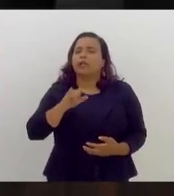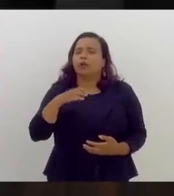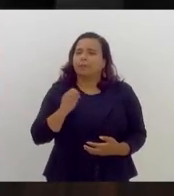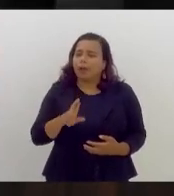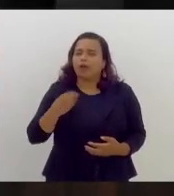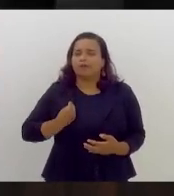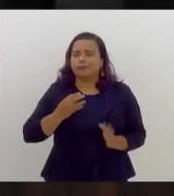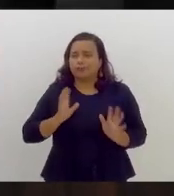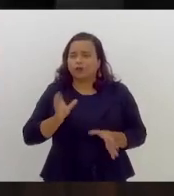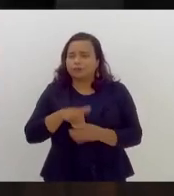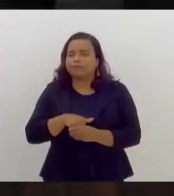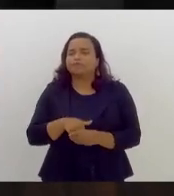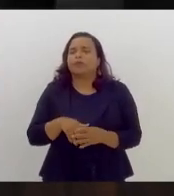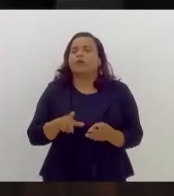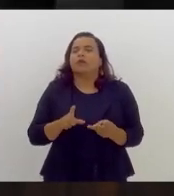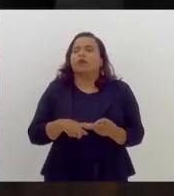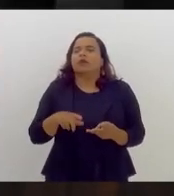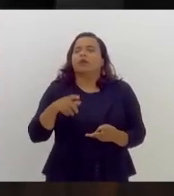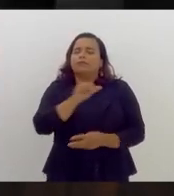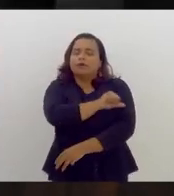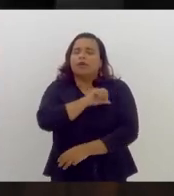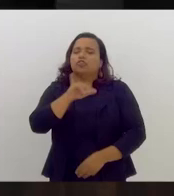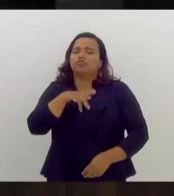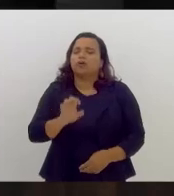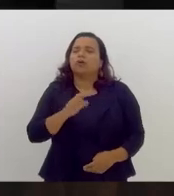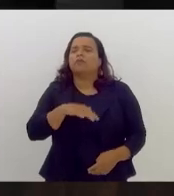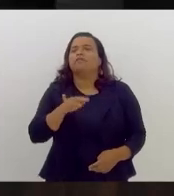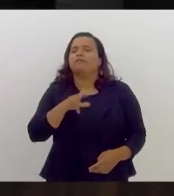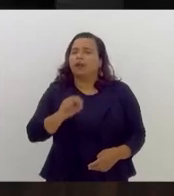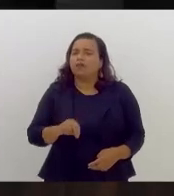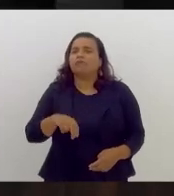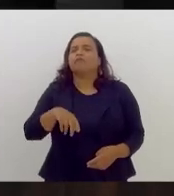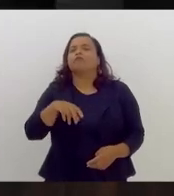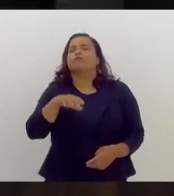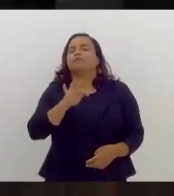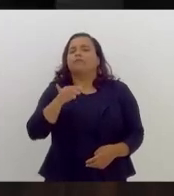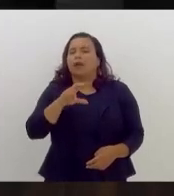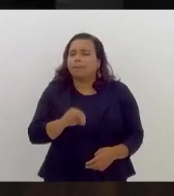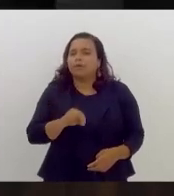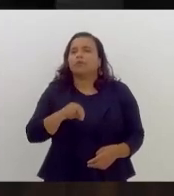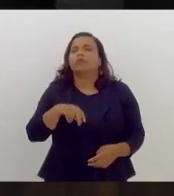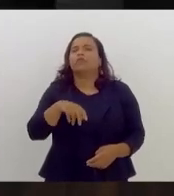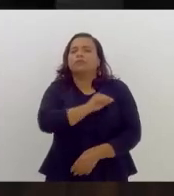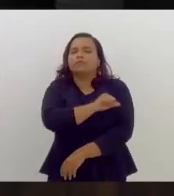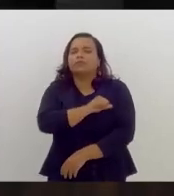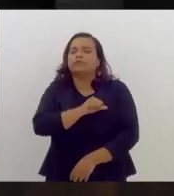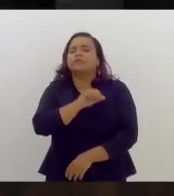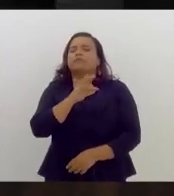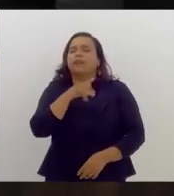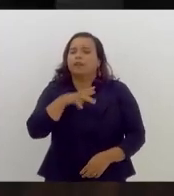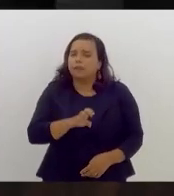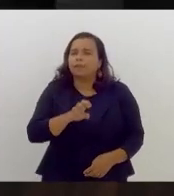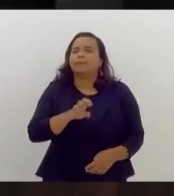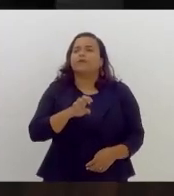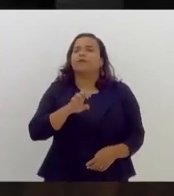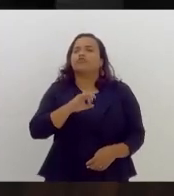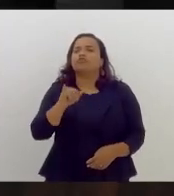votou, enfermeira Rejane, Fábio Silva, Felipe Soares, Felipe Pobel, Flávio Serafini, Giovanni Ratinho, Gustavo